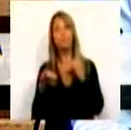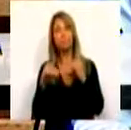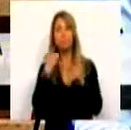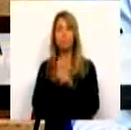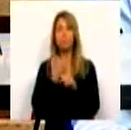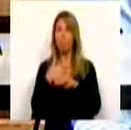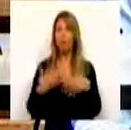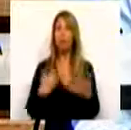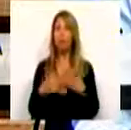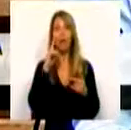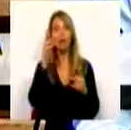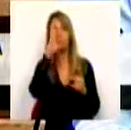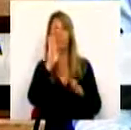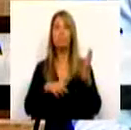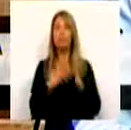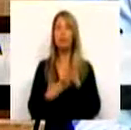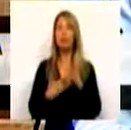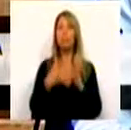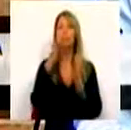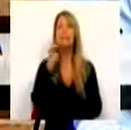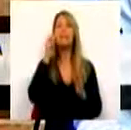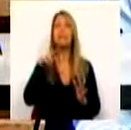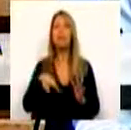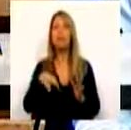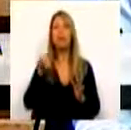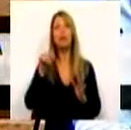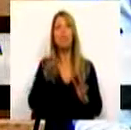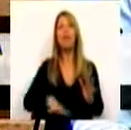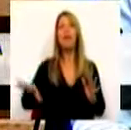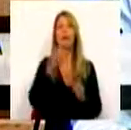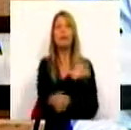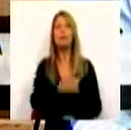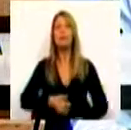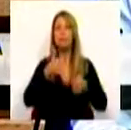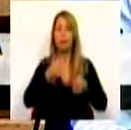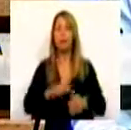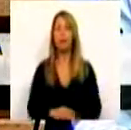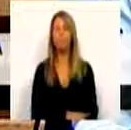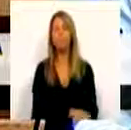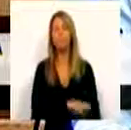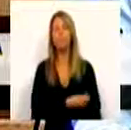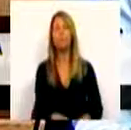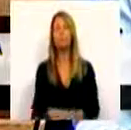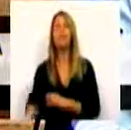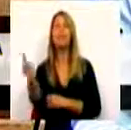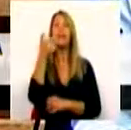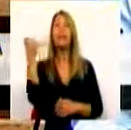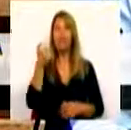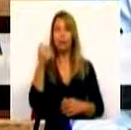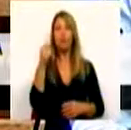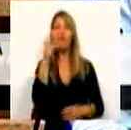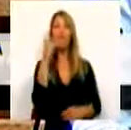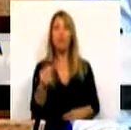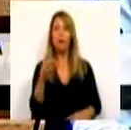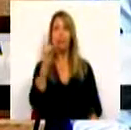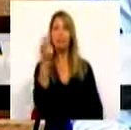atividade de planeamento das CIM e das áreas metropolitanas. Quinto verbo, circular, circular na